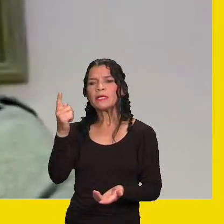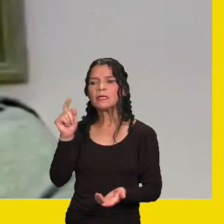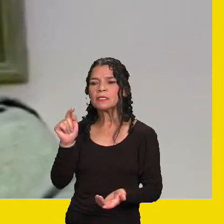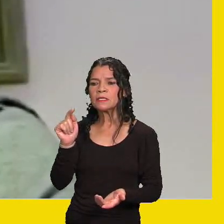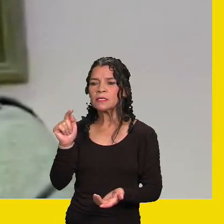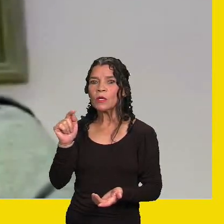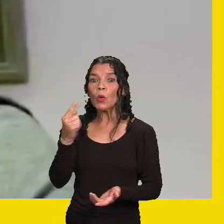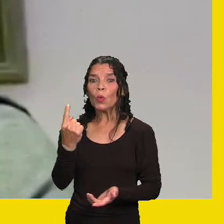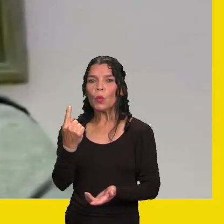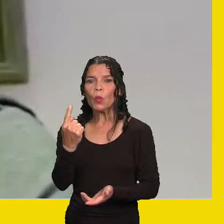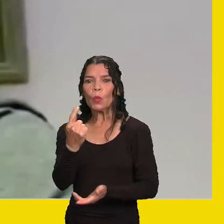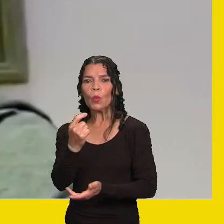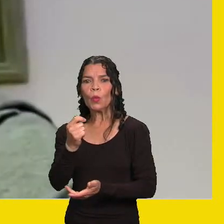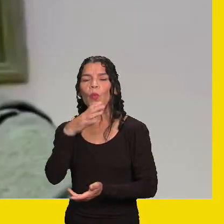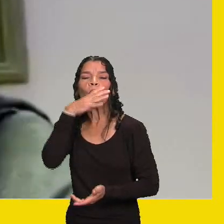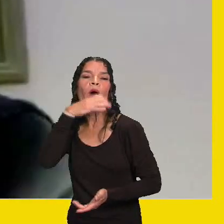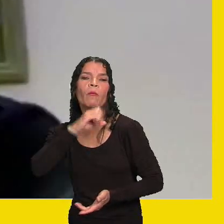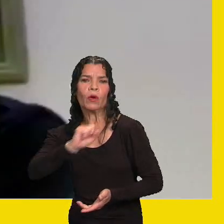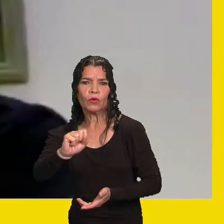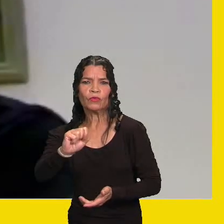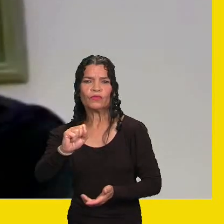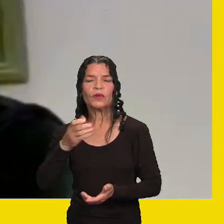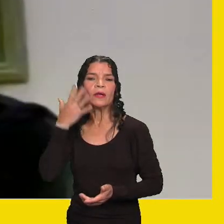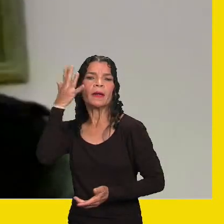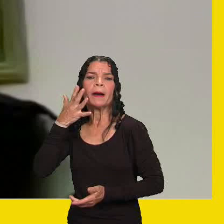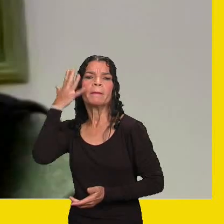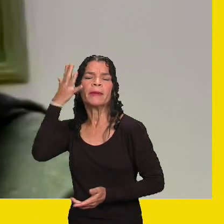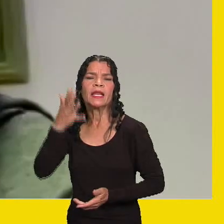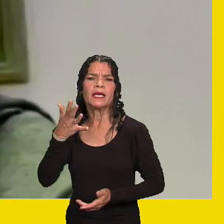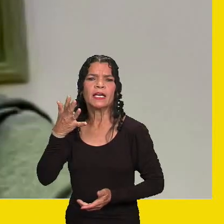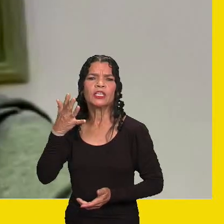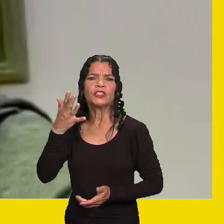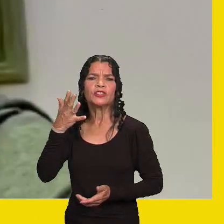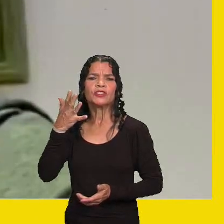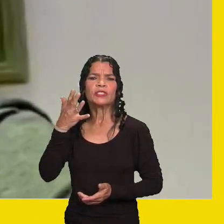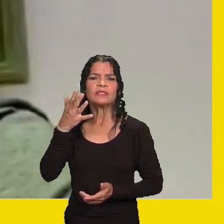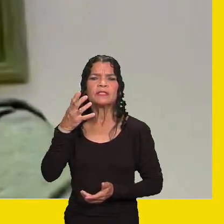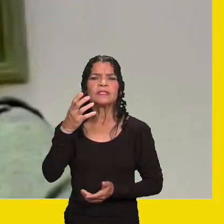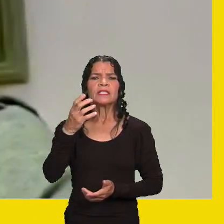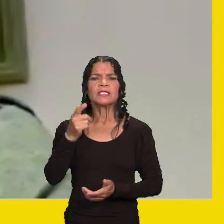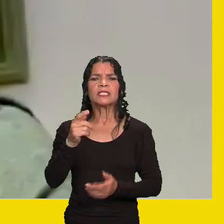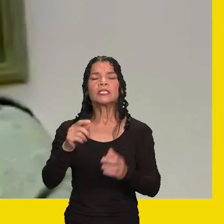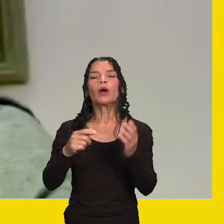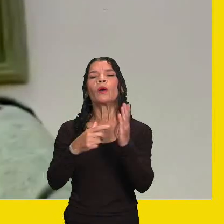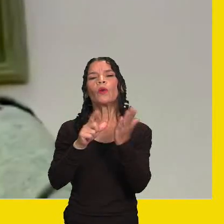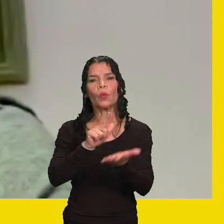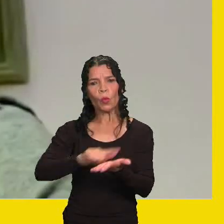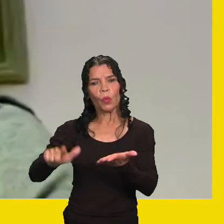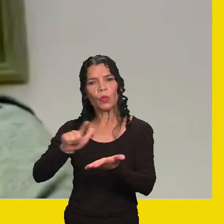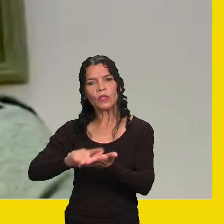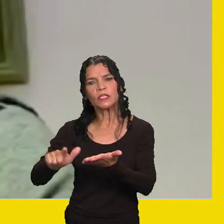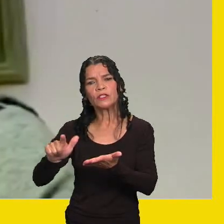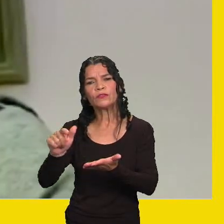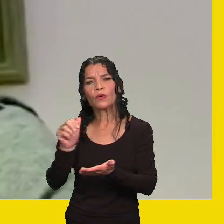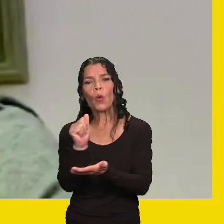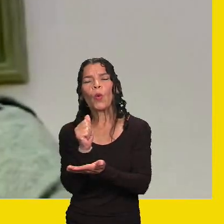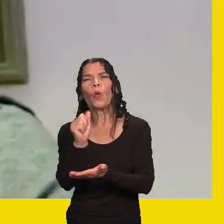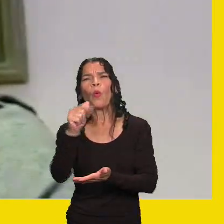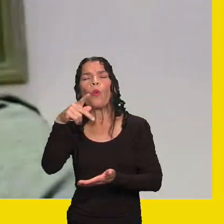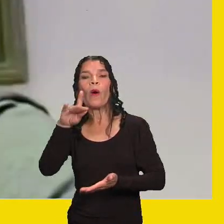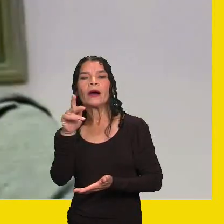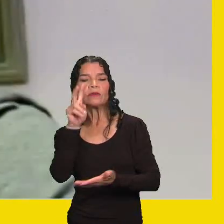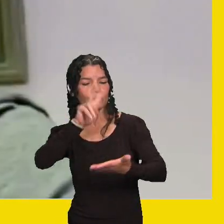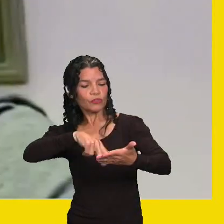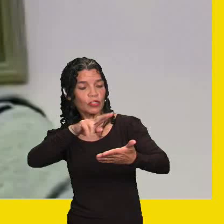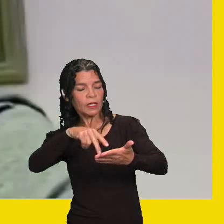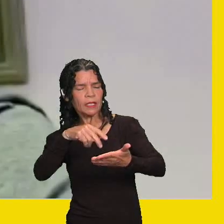dos livrinhos, né, de Paulo Freire, que era uma palestra que se tornou, na realidade, um livro, que é A Importância do Ato de Ler, ele fala